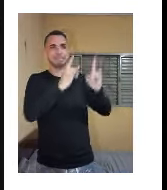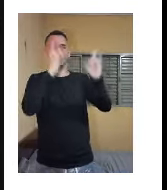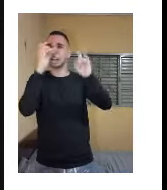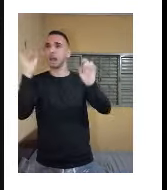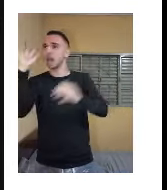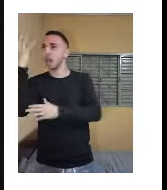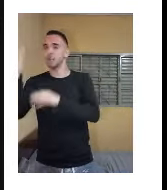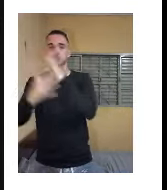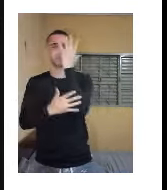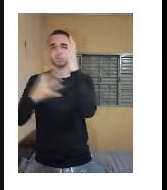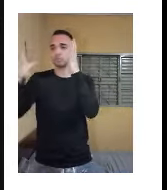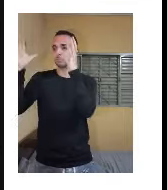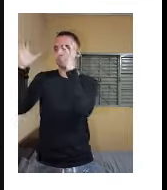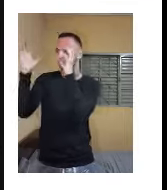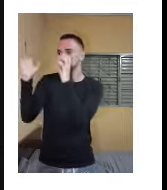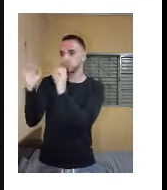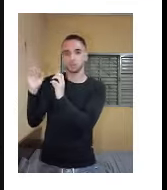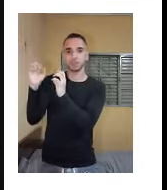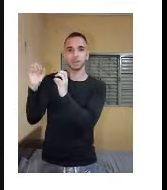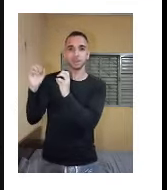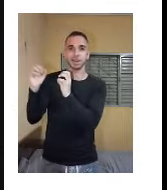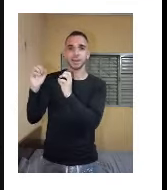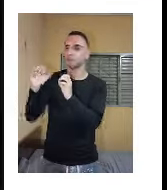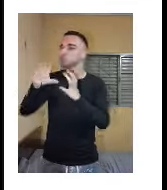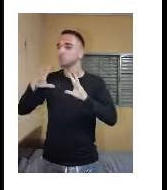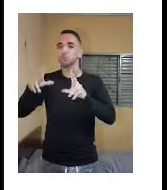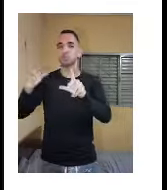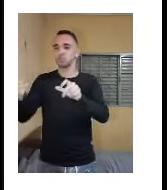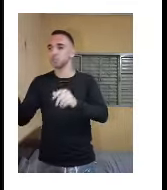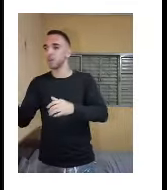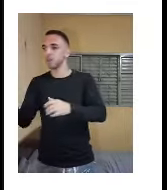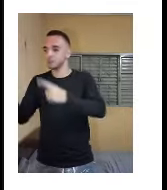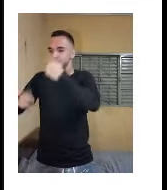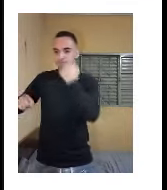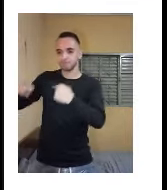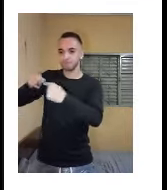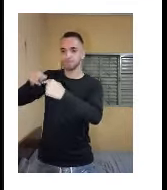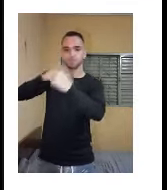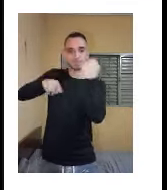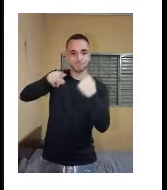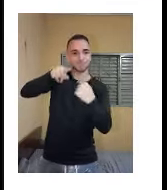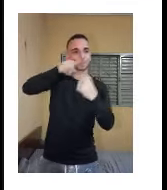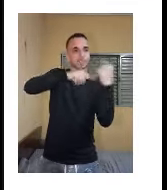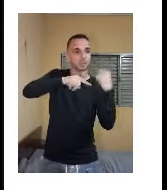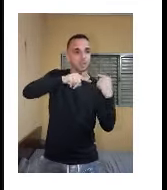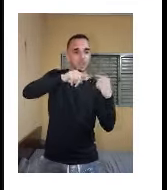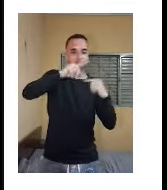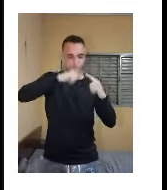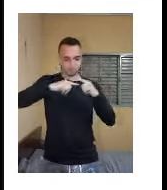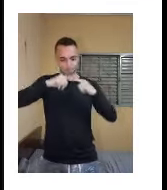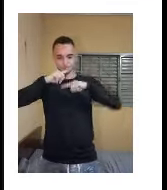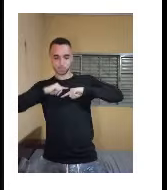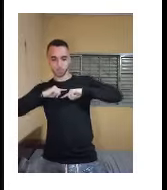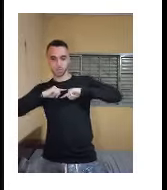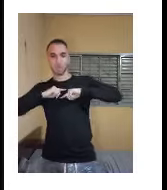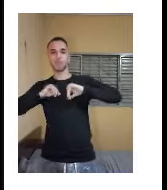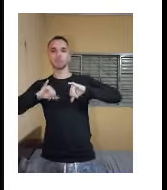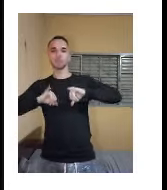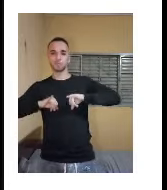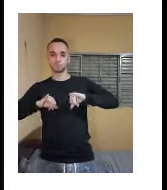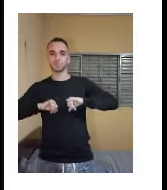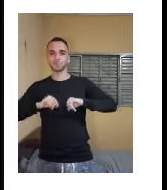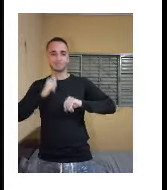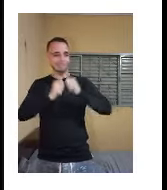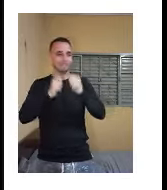né? A gente viu que essa crise climática é basicamente provocada pelas emissões dos gases de efeito